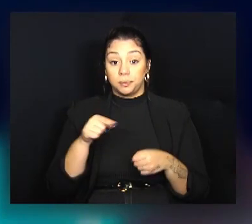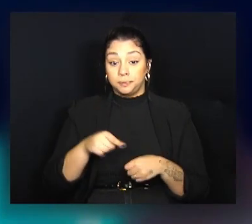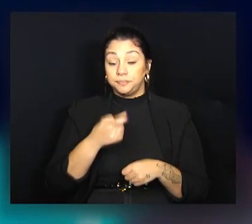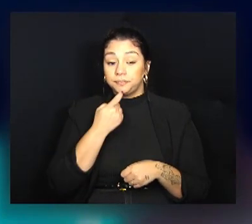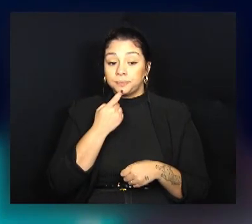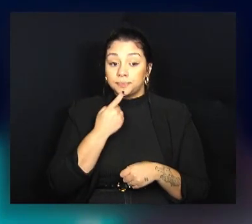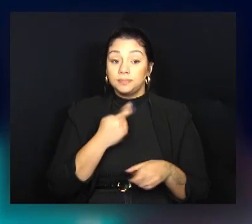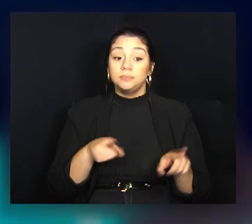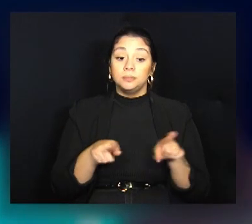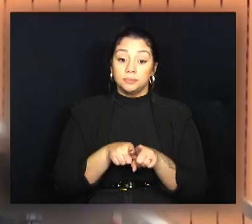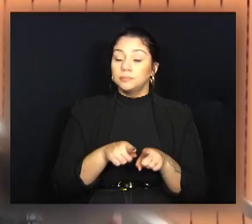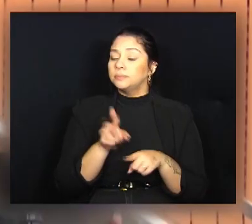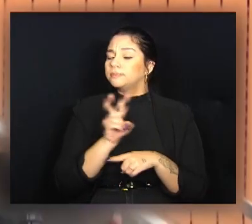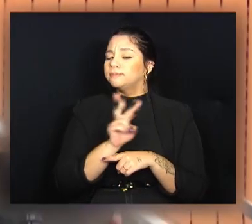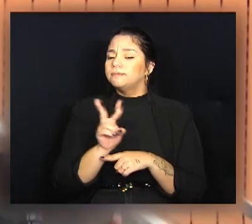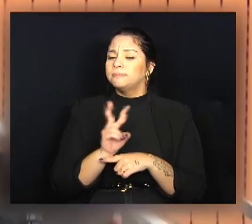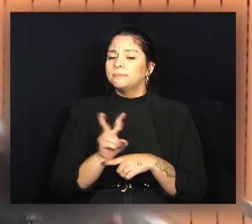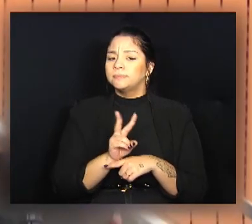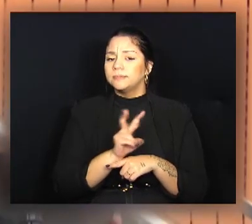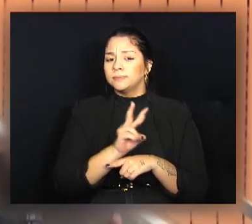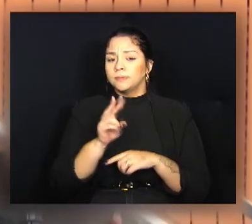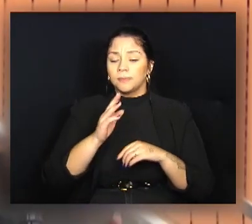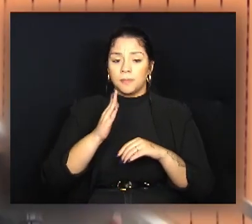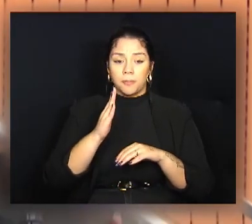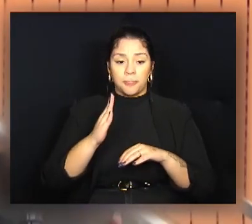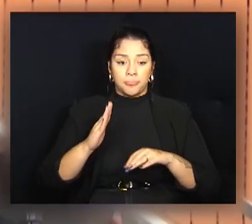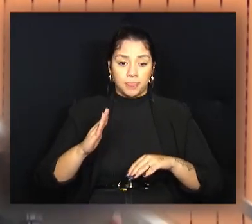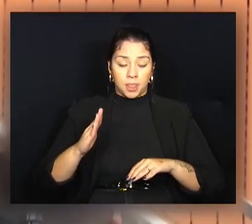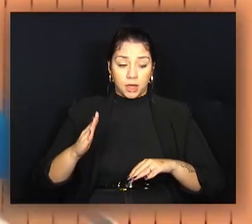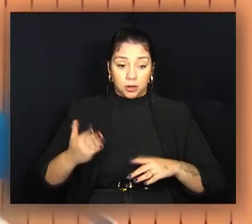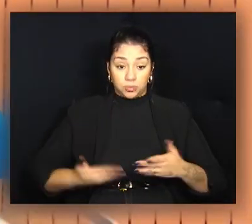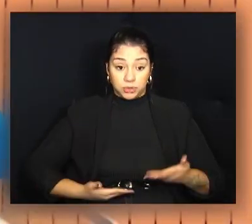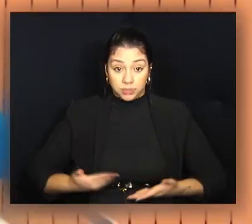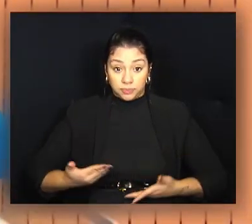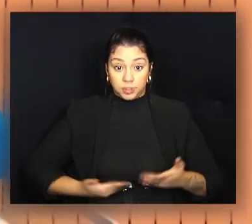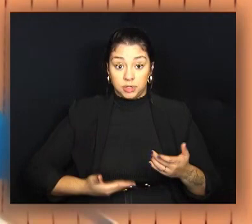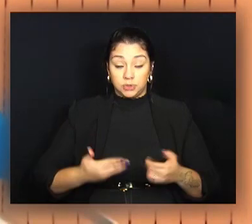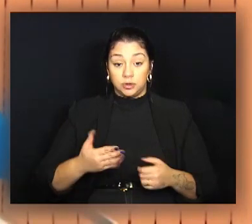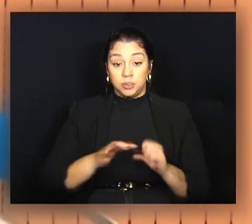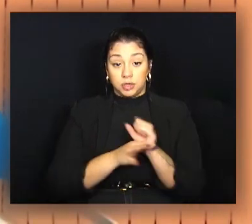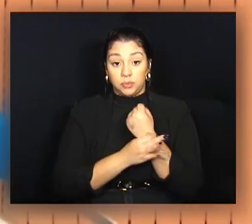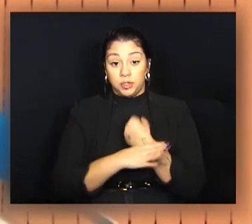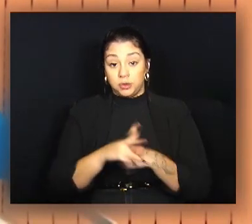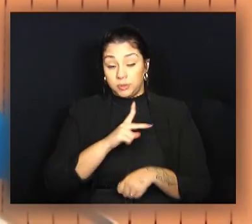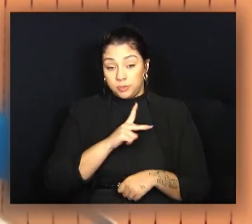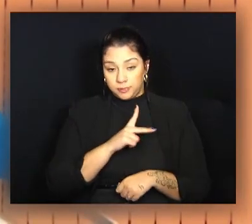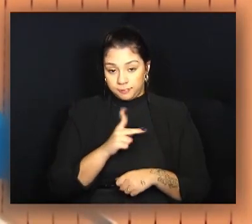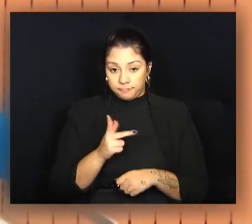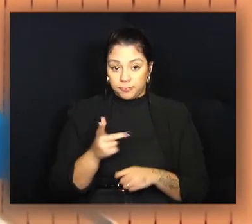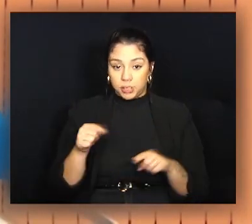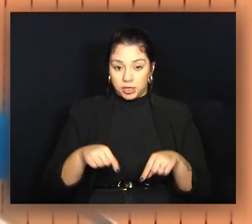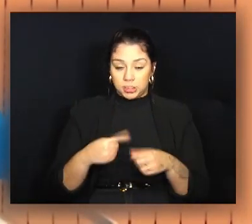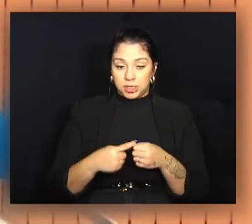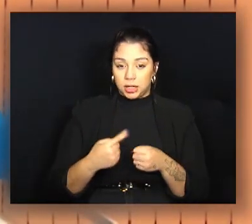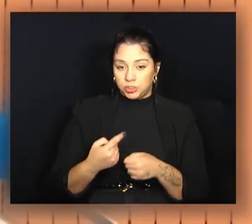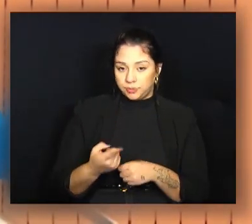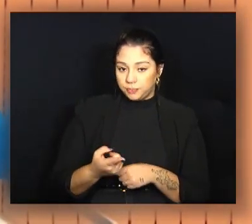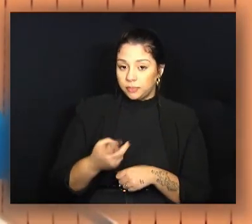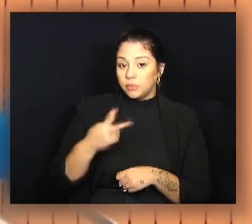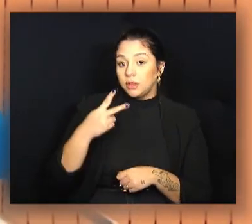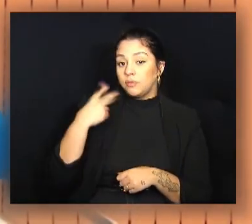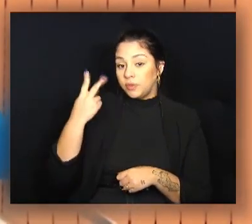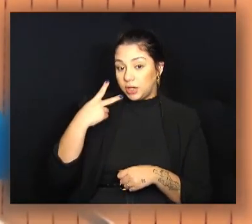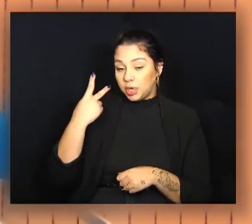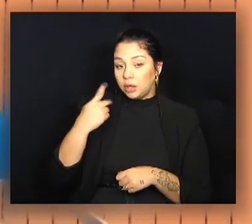e também fiscalizar os serviços de segurança privada na cidade. Presidida pelo vereador Major Jaime, a pasta